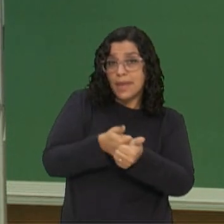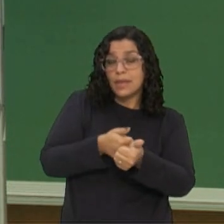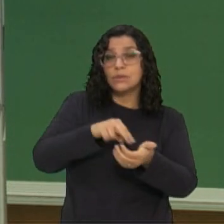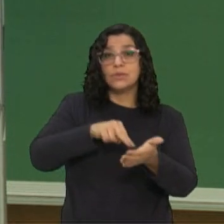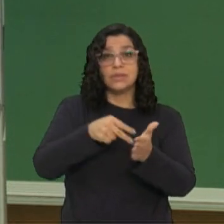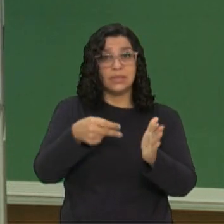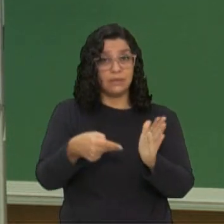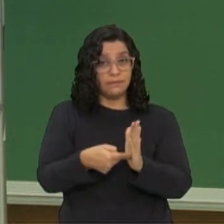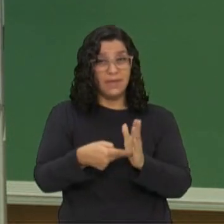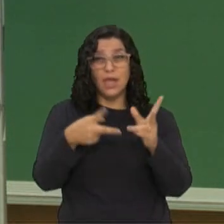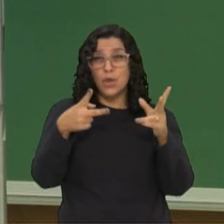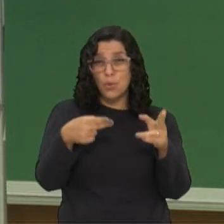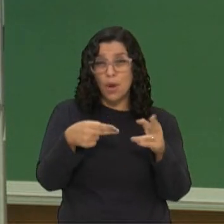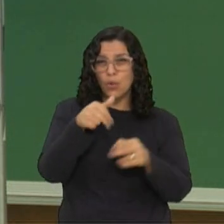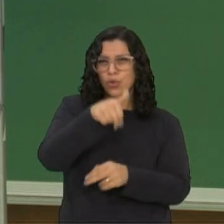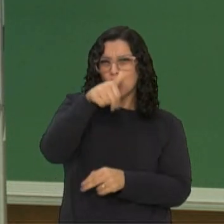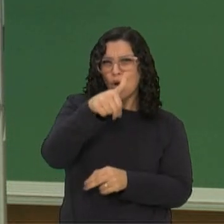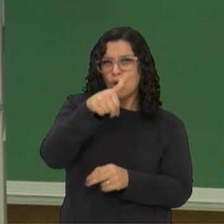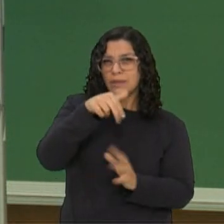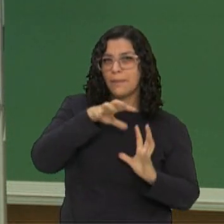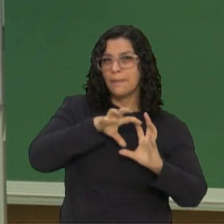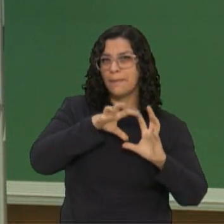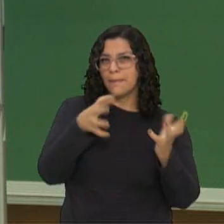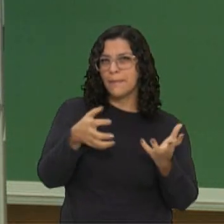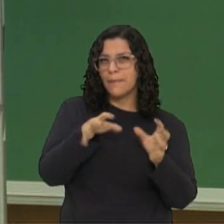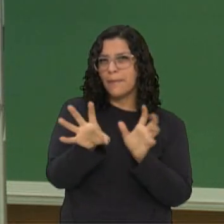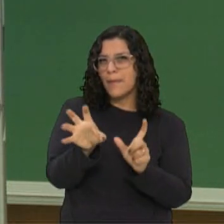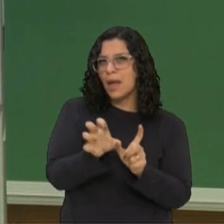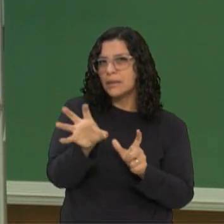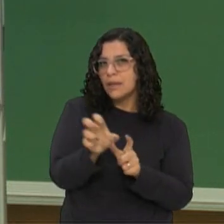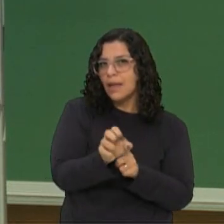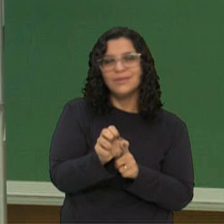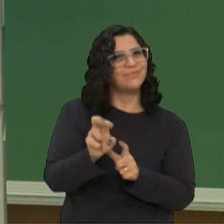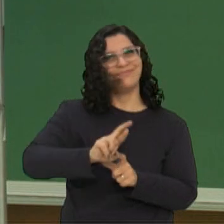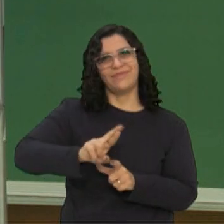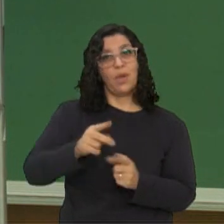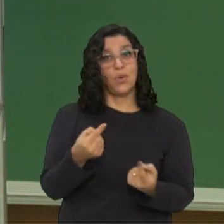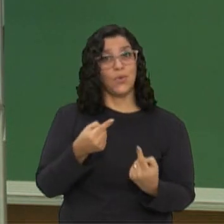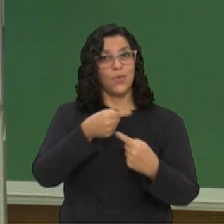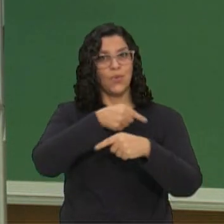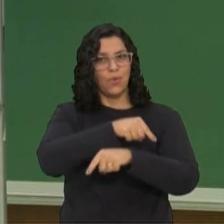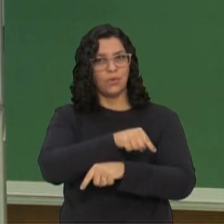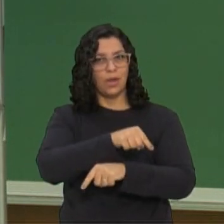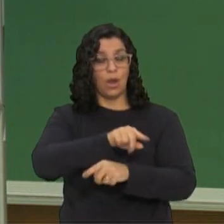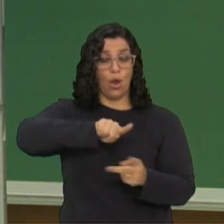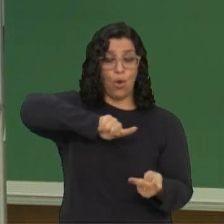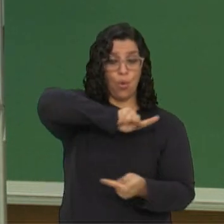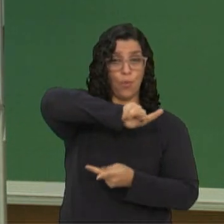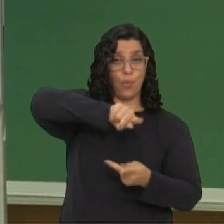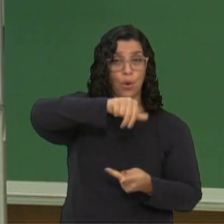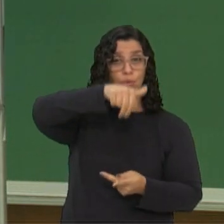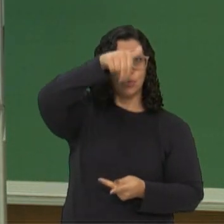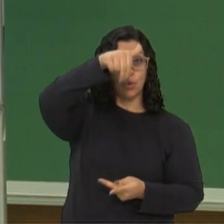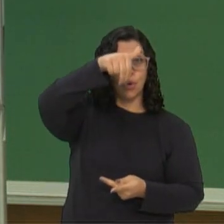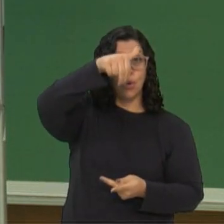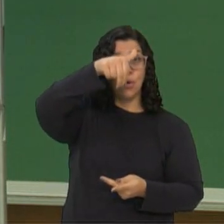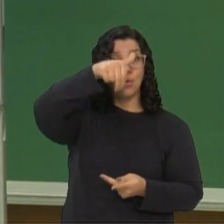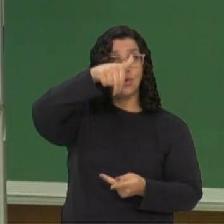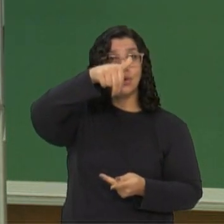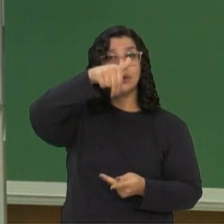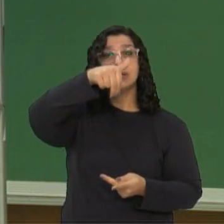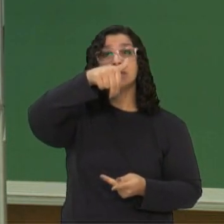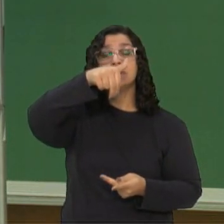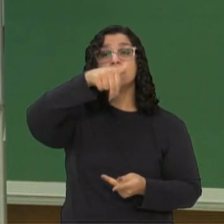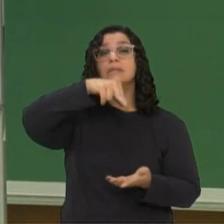norte magnético. Nós vimos que não, né? Porque é o inverso, né? É o inverso disso. O polo geográfico sul,